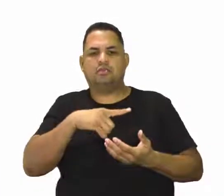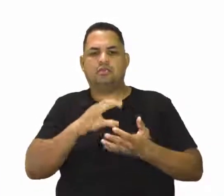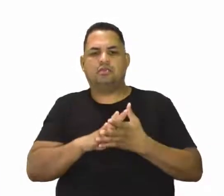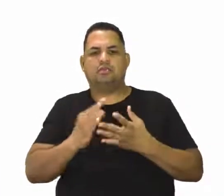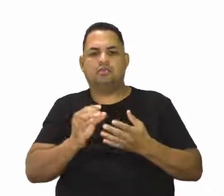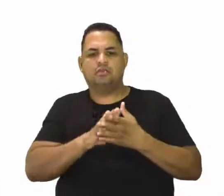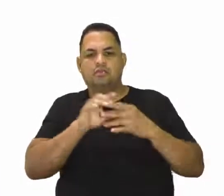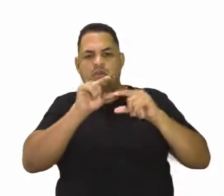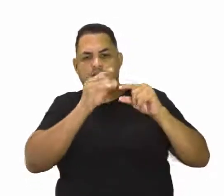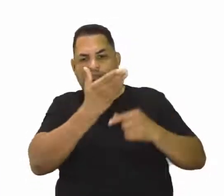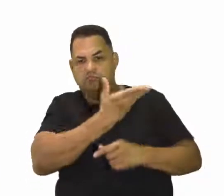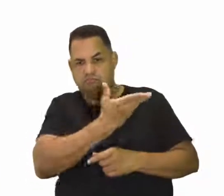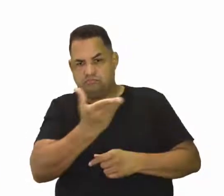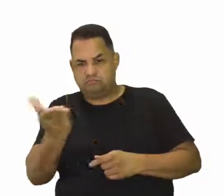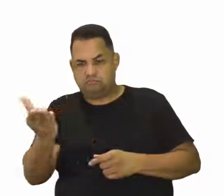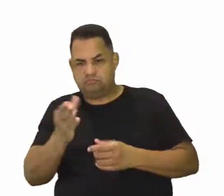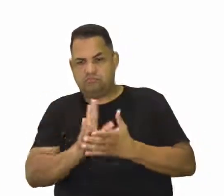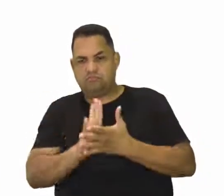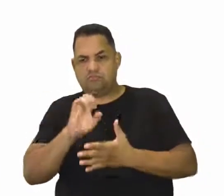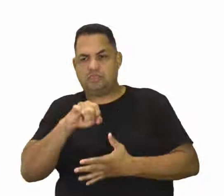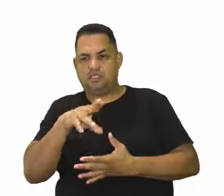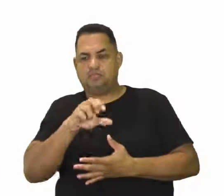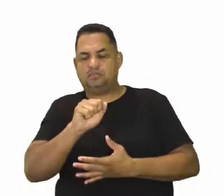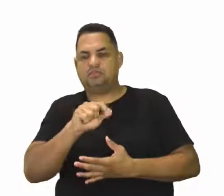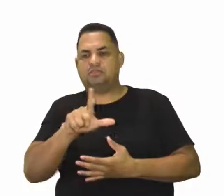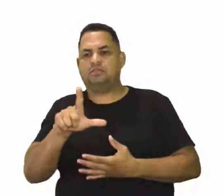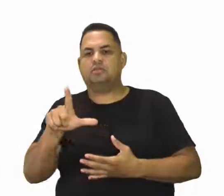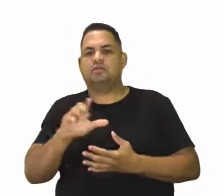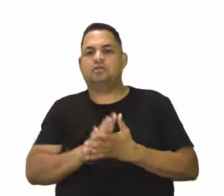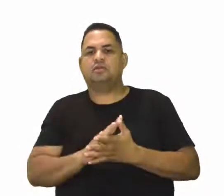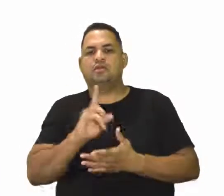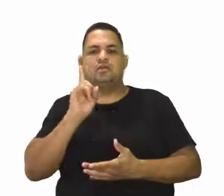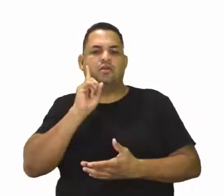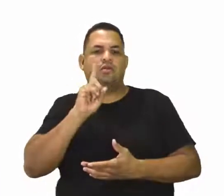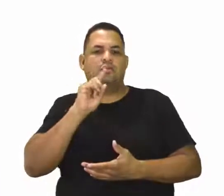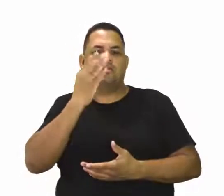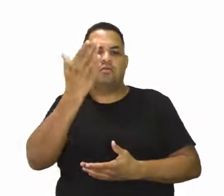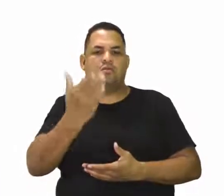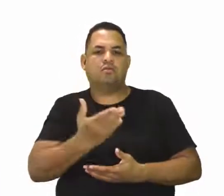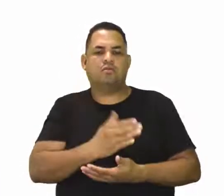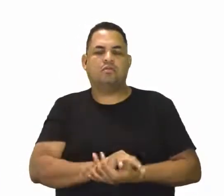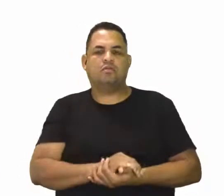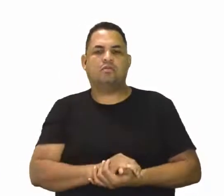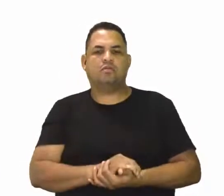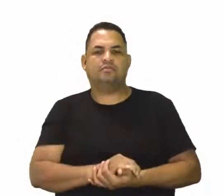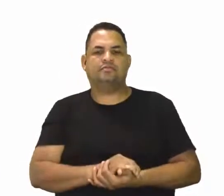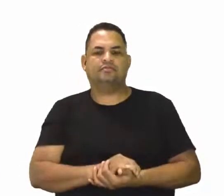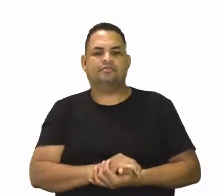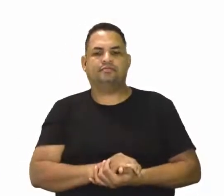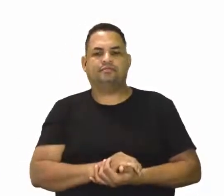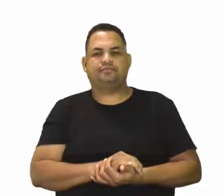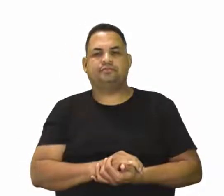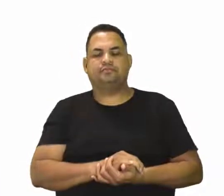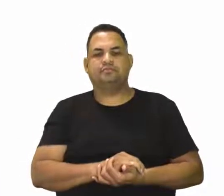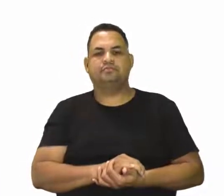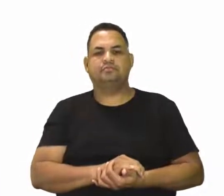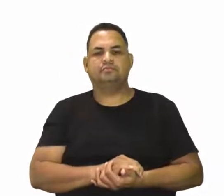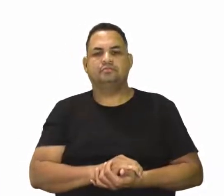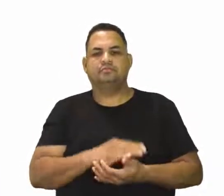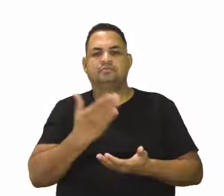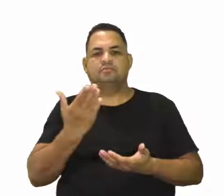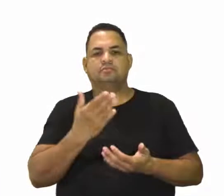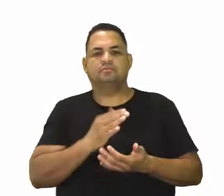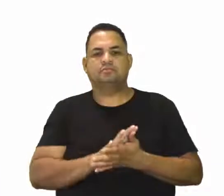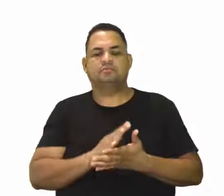um vício americano ou particionar o Giba né e eles dão vão